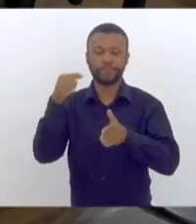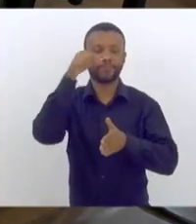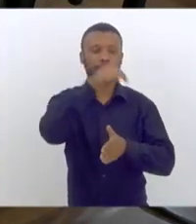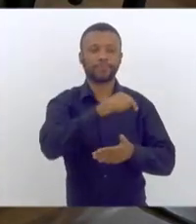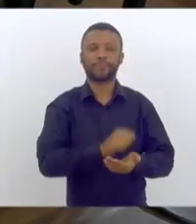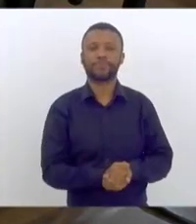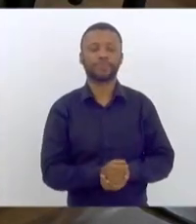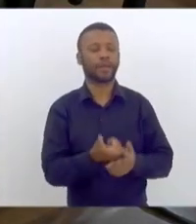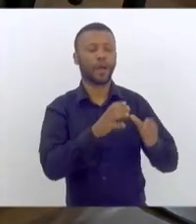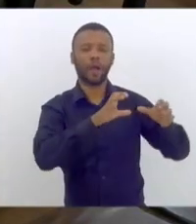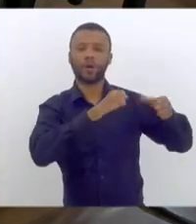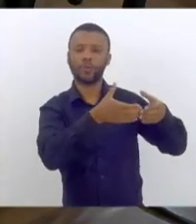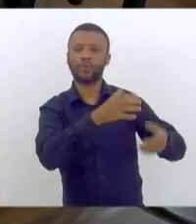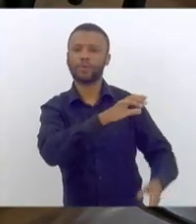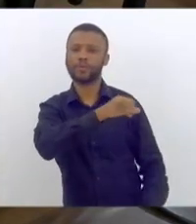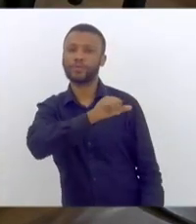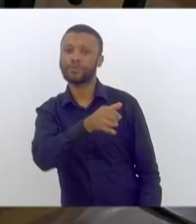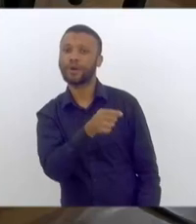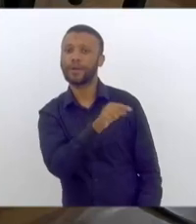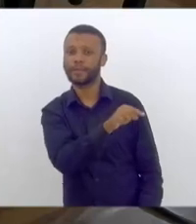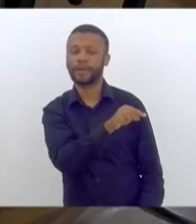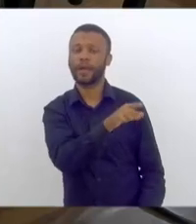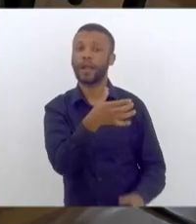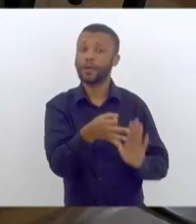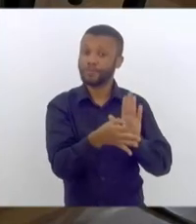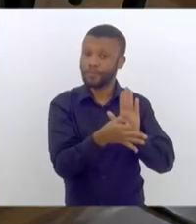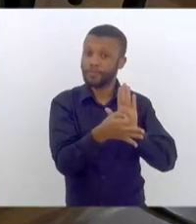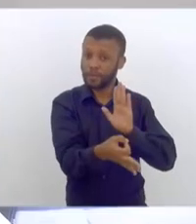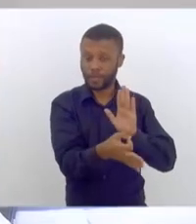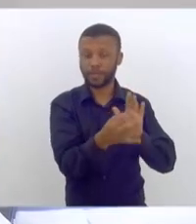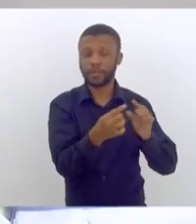recebeu parecer pela constitucionalidade